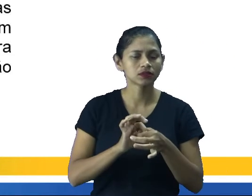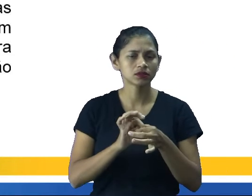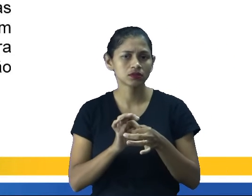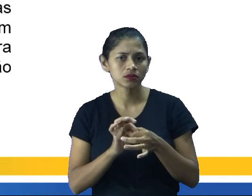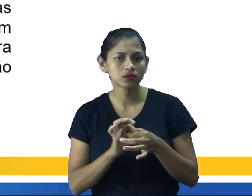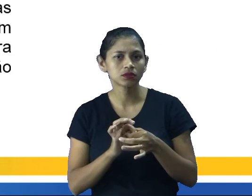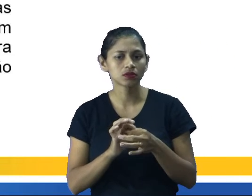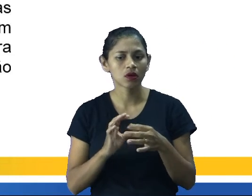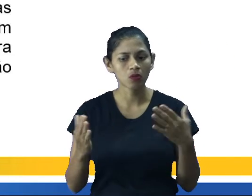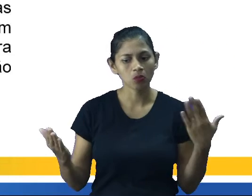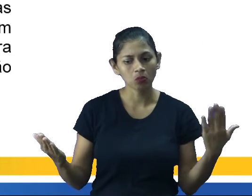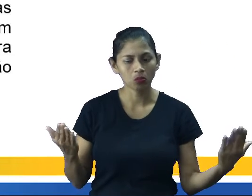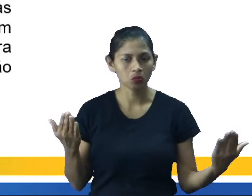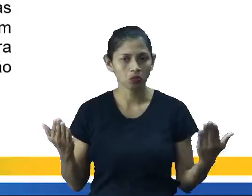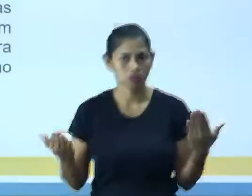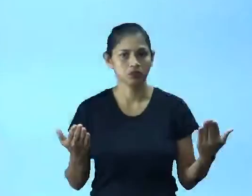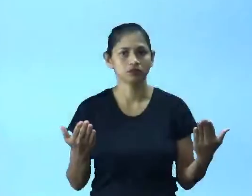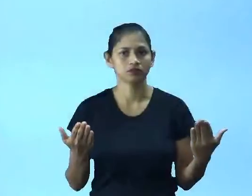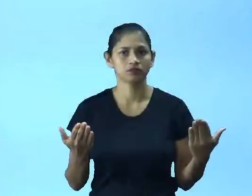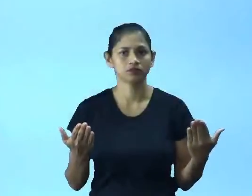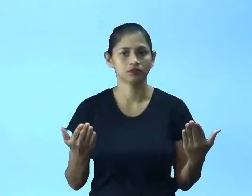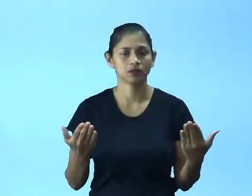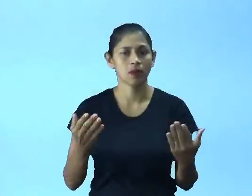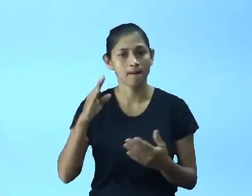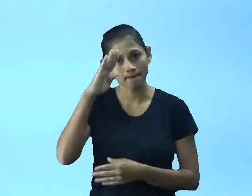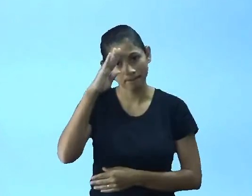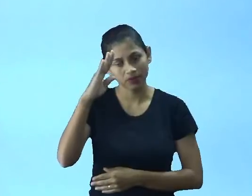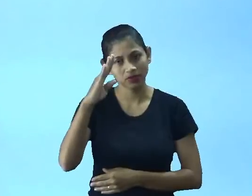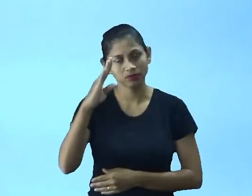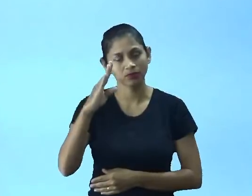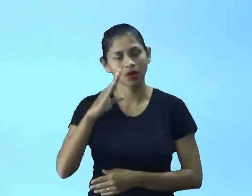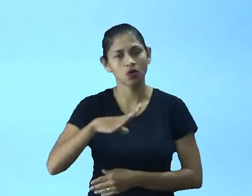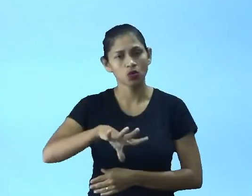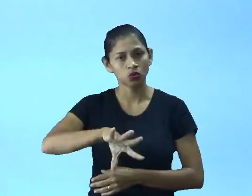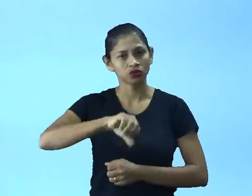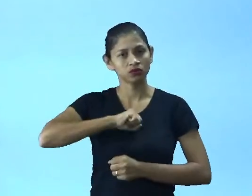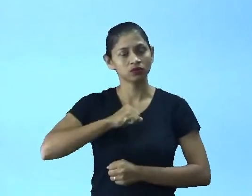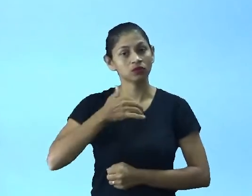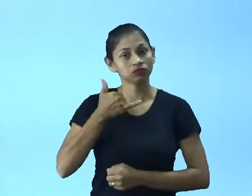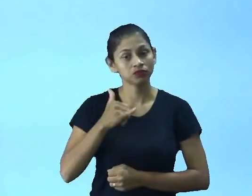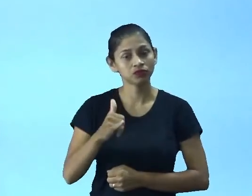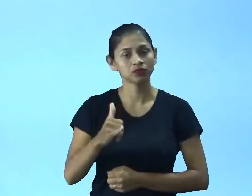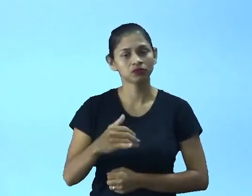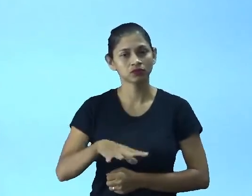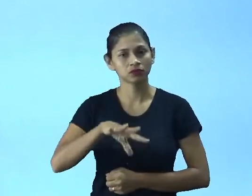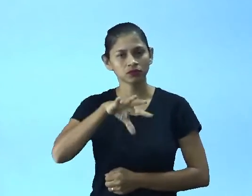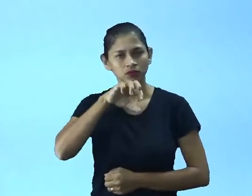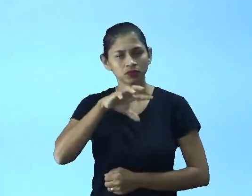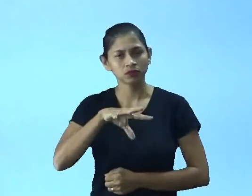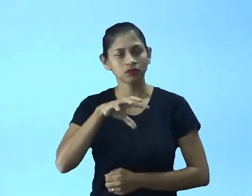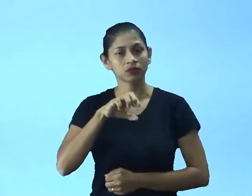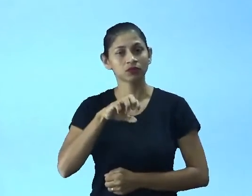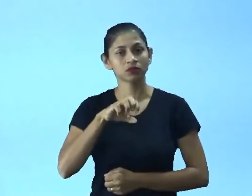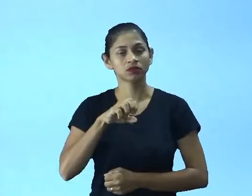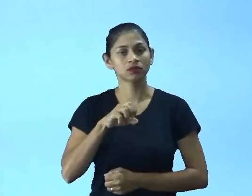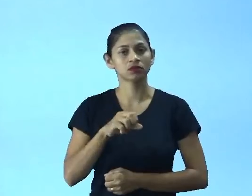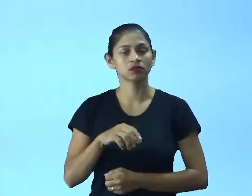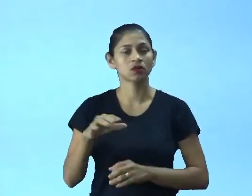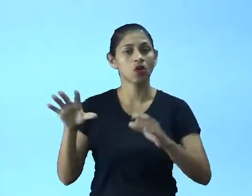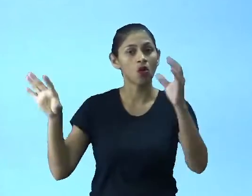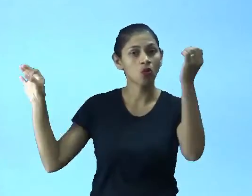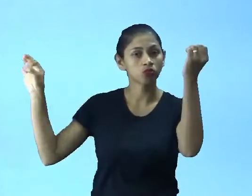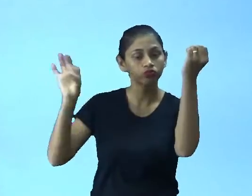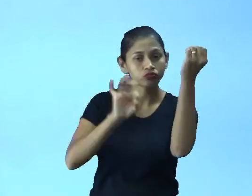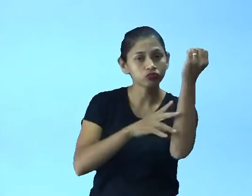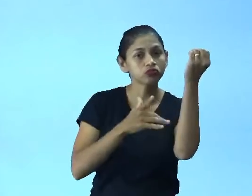O principal é a questão da obtenção de energia, quando se fala de respiração celular, quando se fala de glicólise, quando se fala de